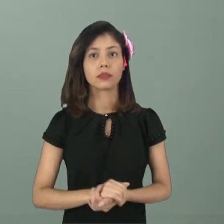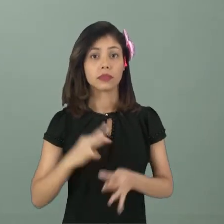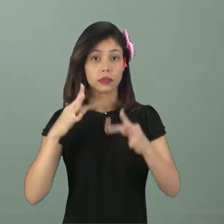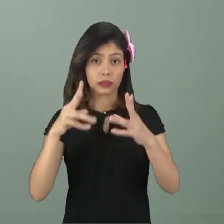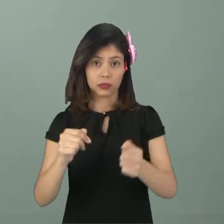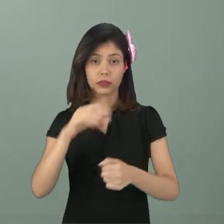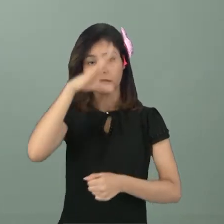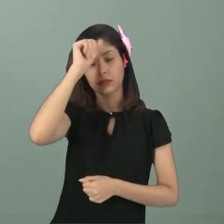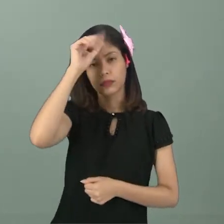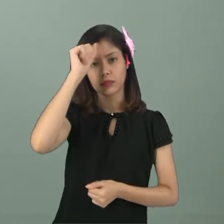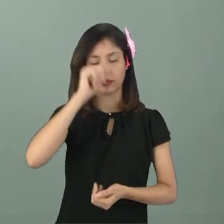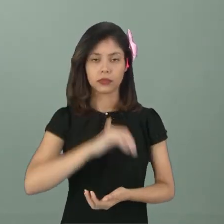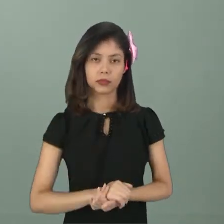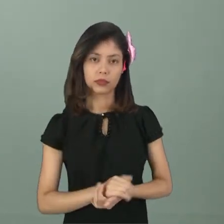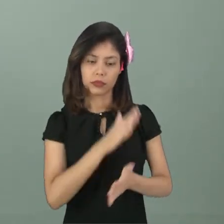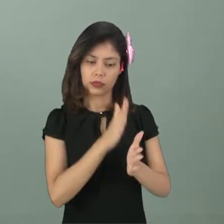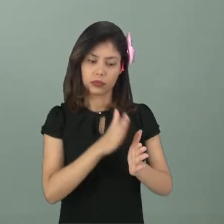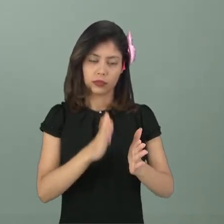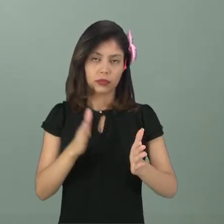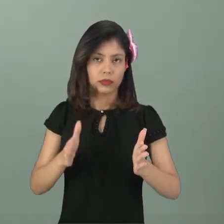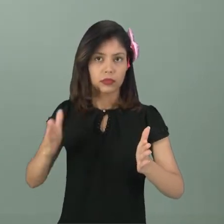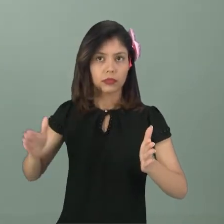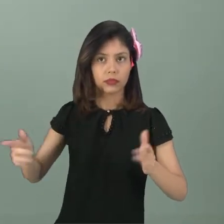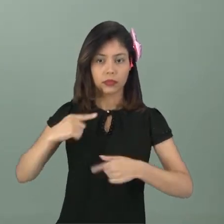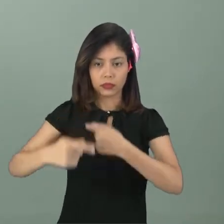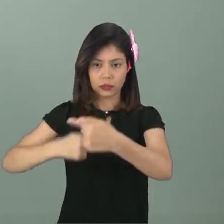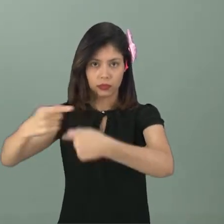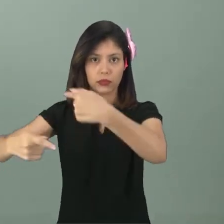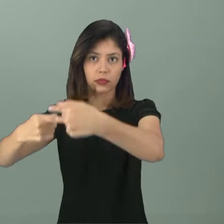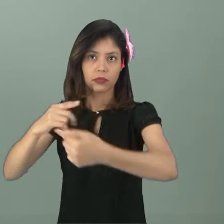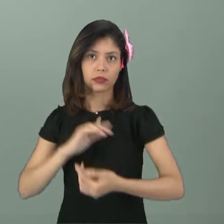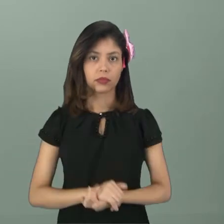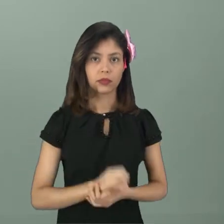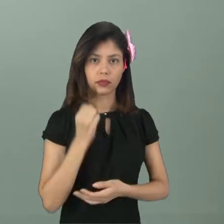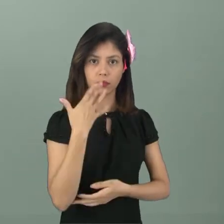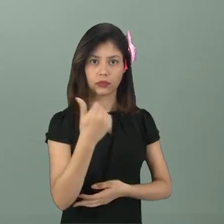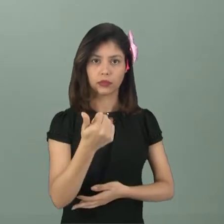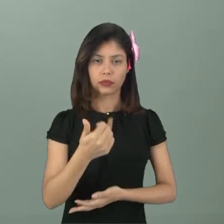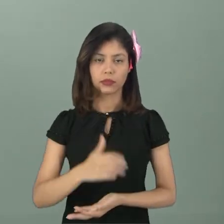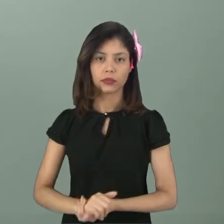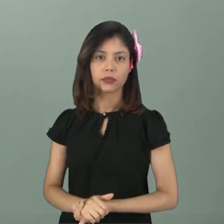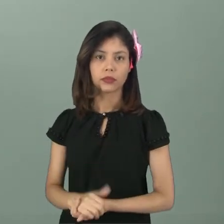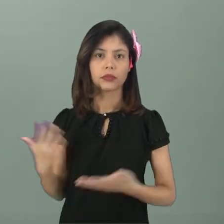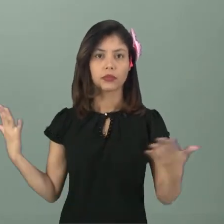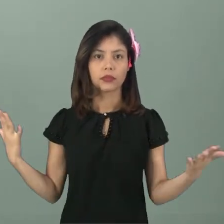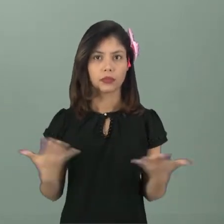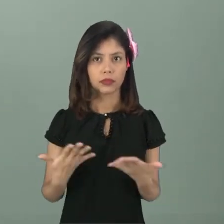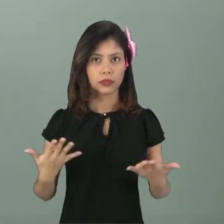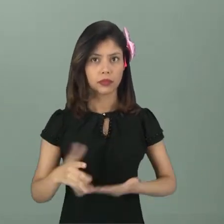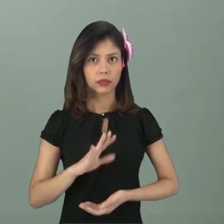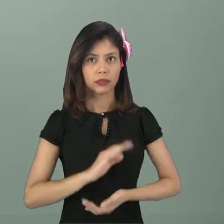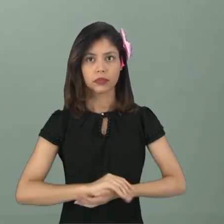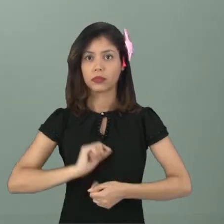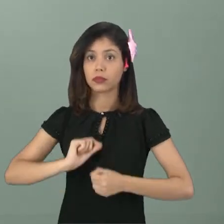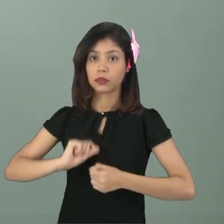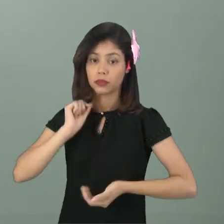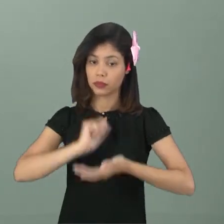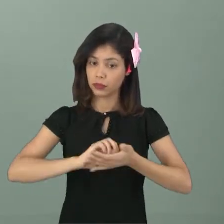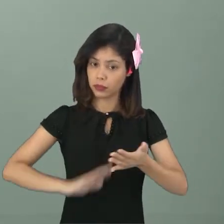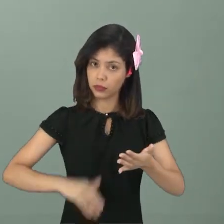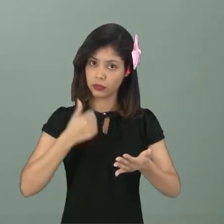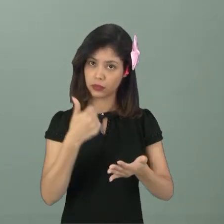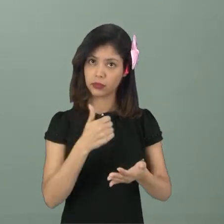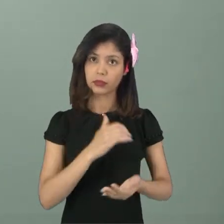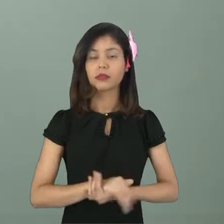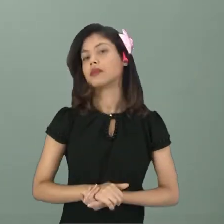eles vão aprendendo, eles vão passando de geração em geração, tá bom? Agora a gente vai fazer uma atividade,